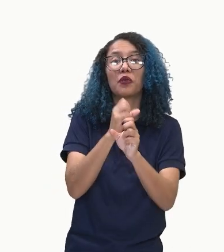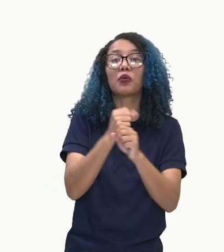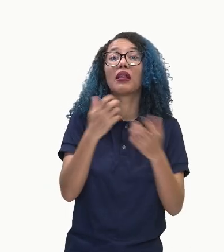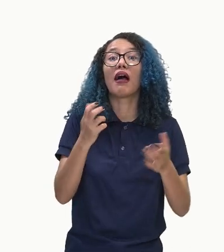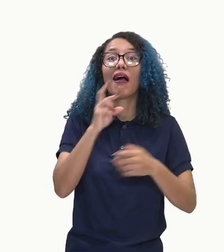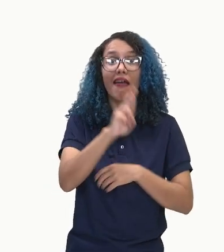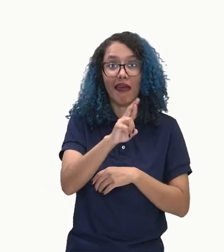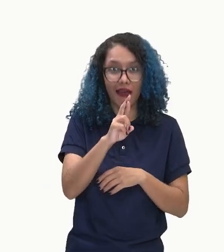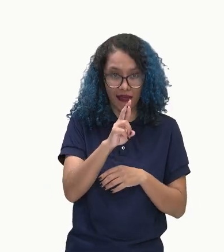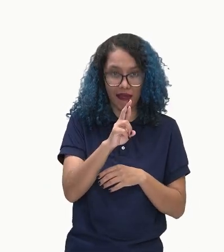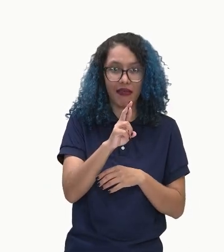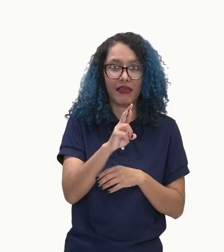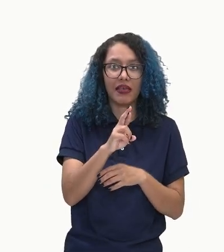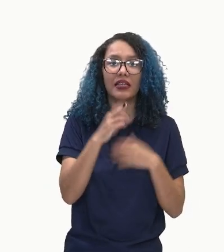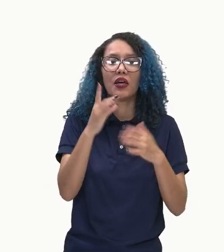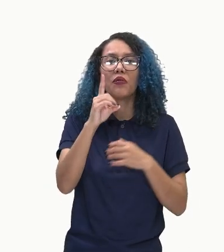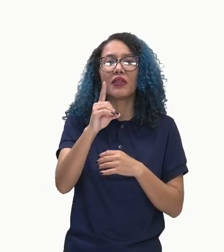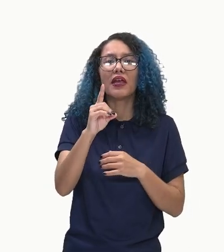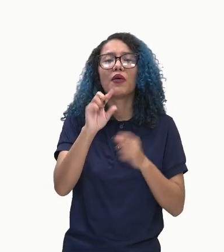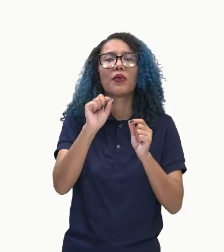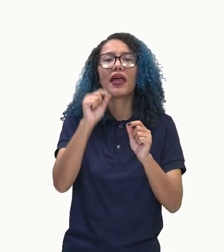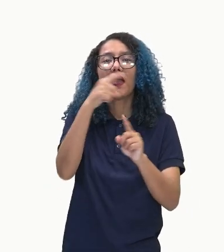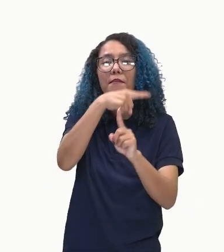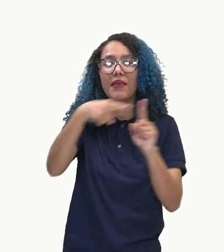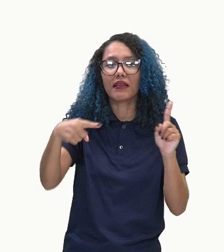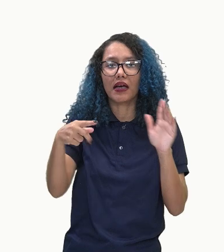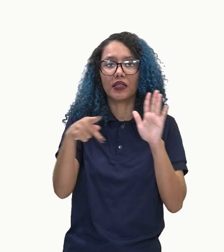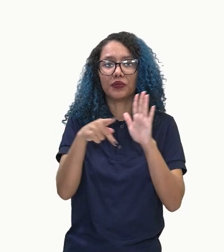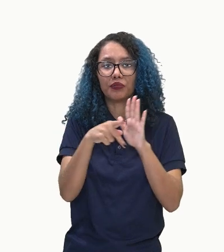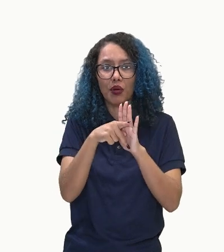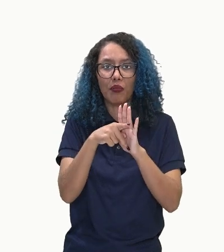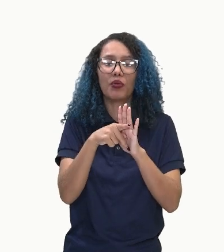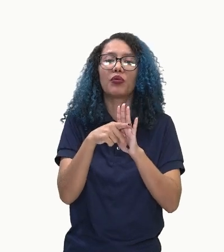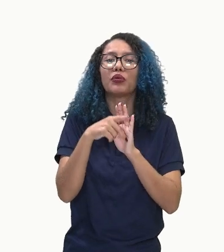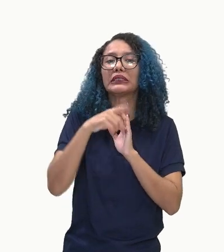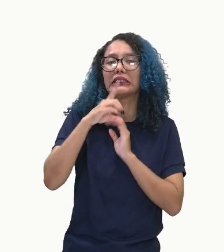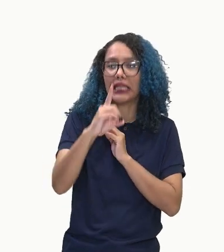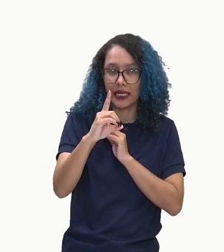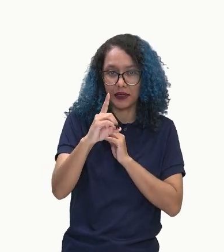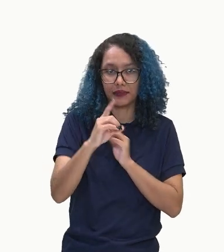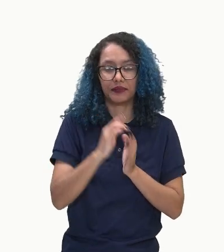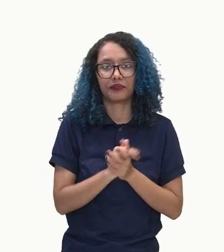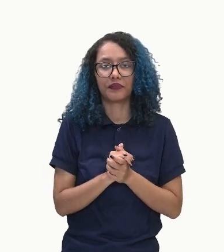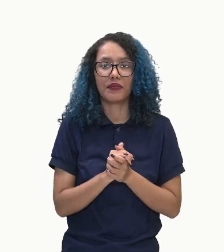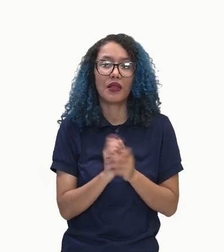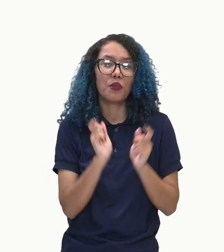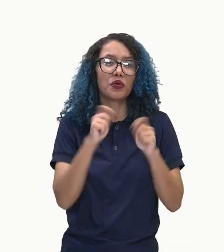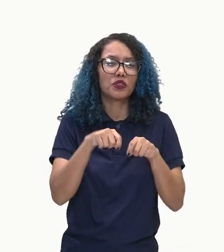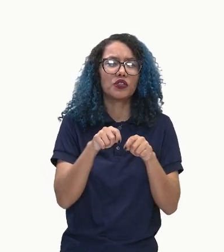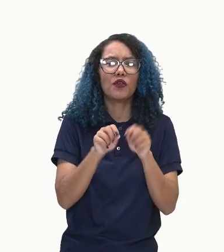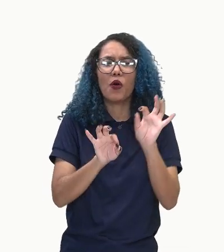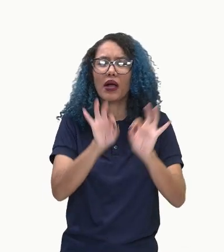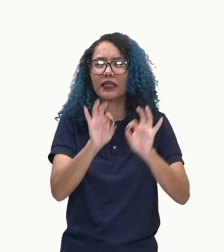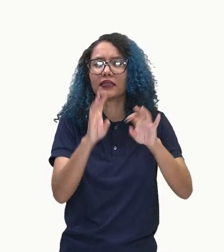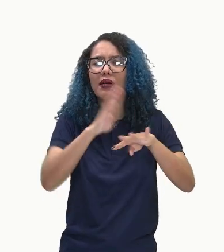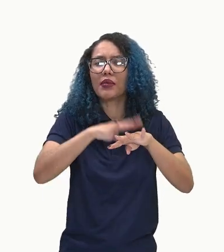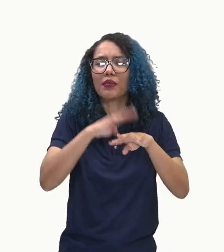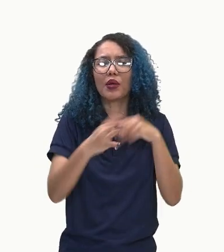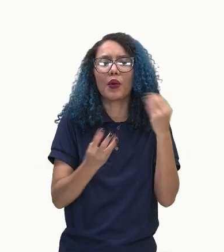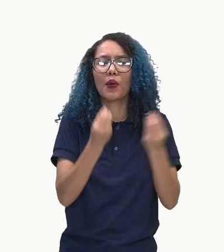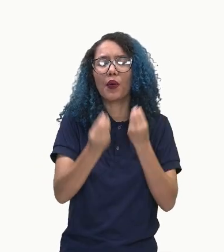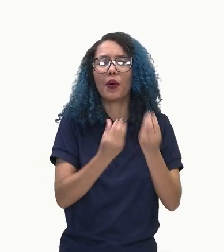que a metade do diâmetro. Matematicamente, posso escrever assim, ó, que o raio ele é igual ao